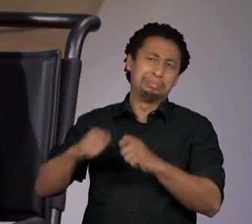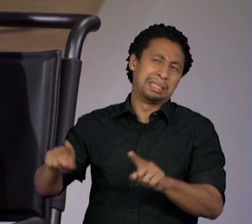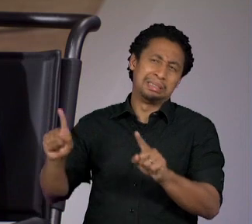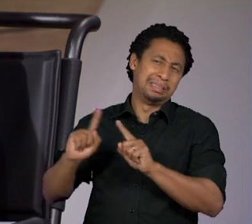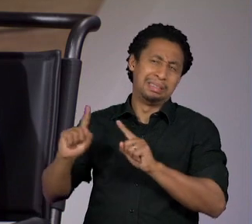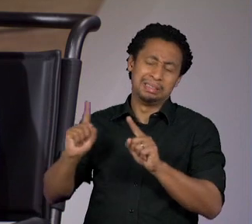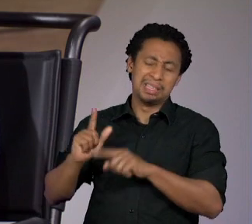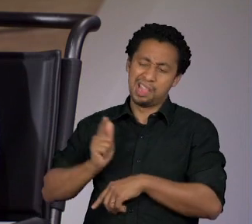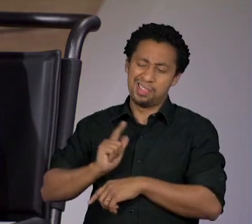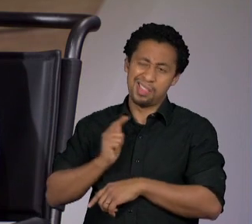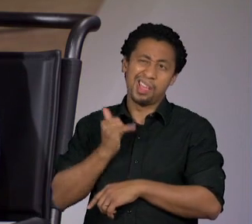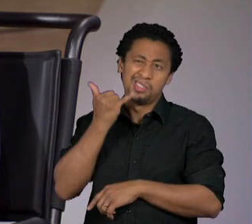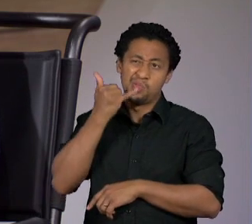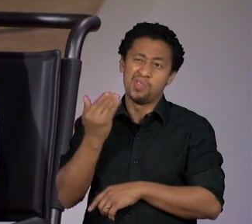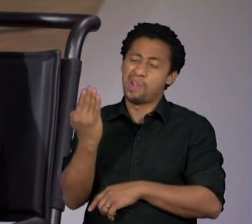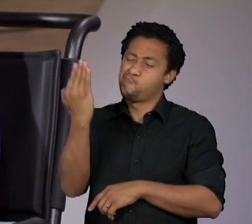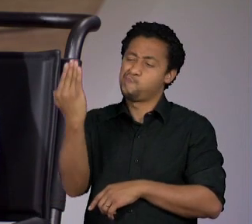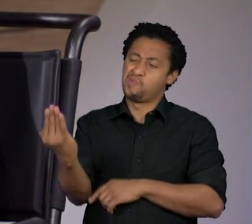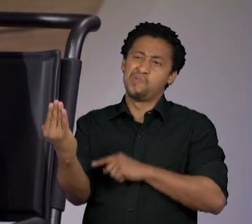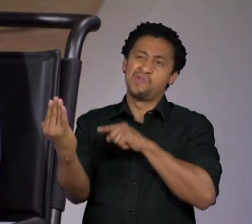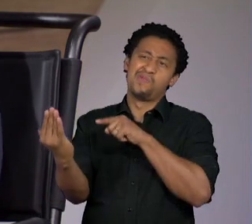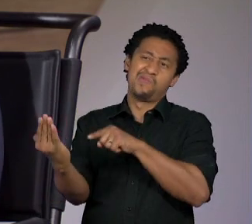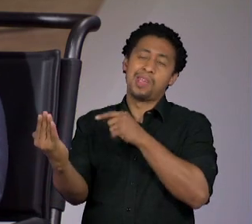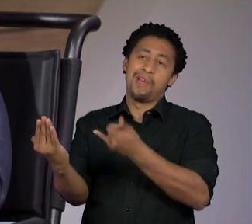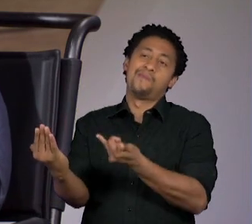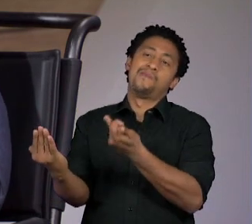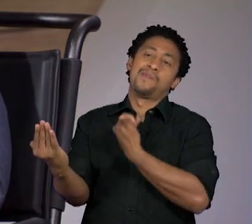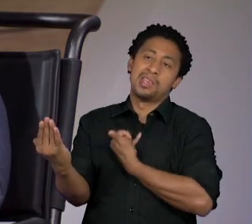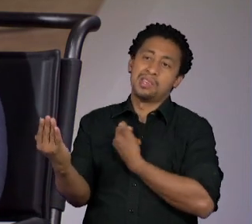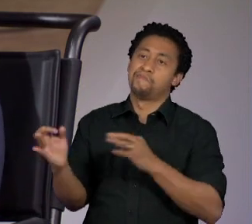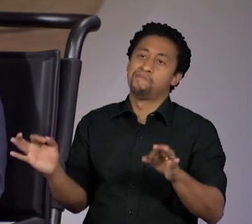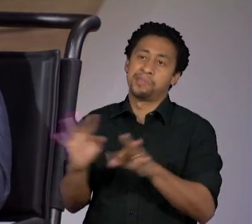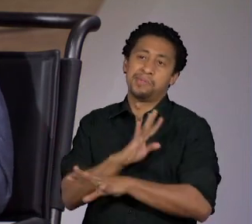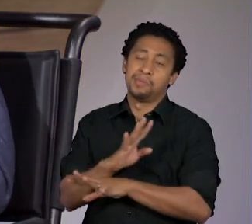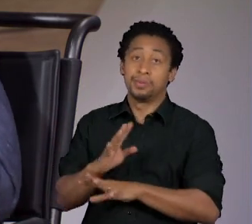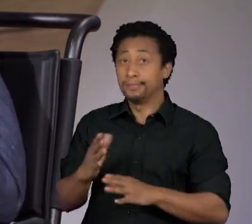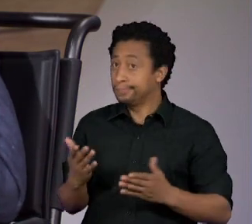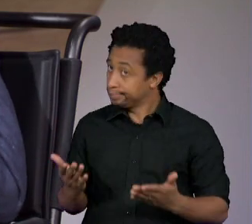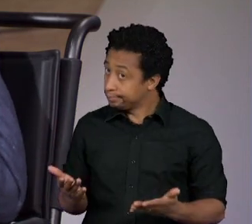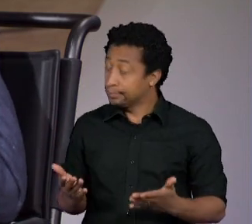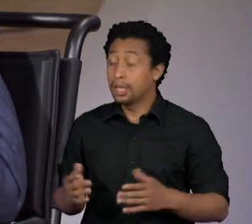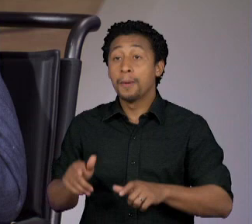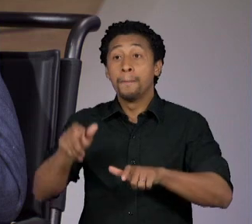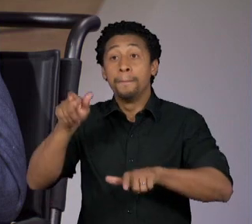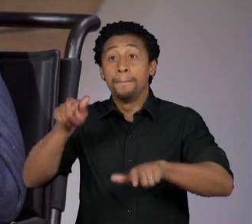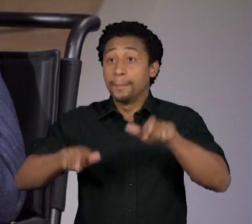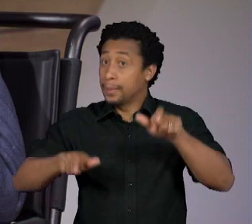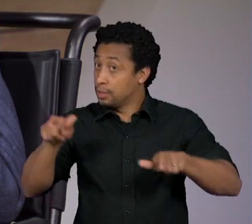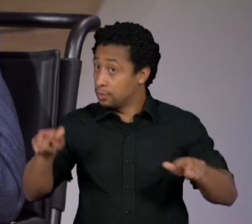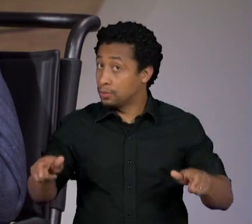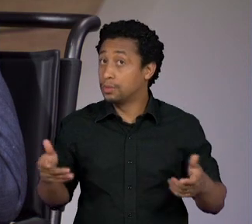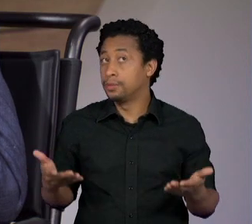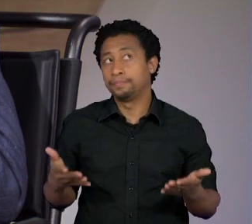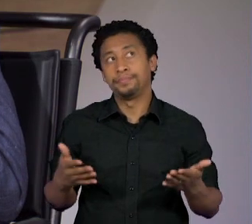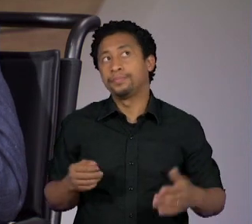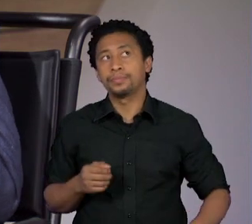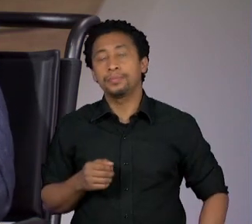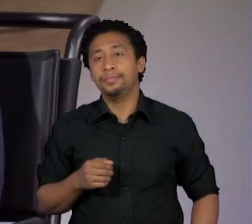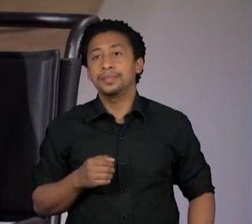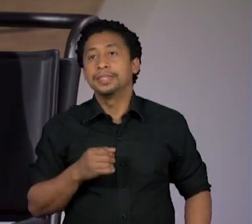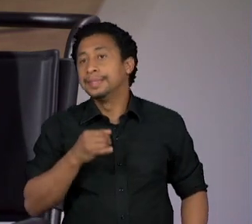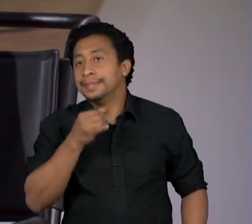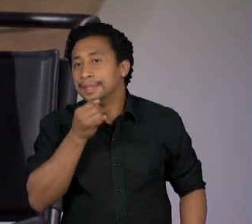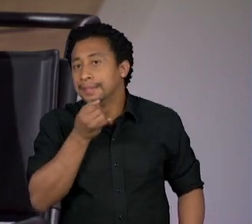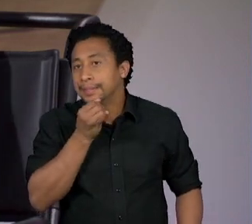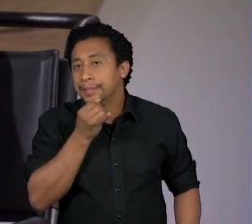né? Por exemplo, você tem pessoas que, por exemplo,